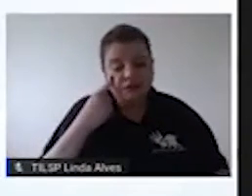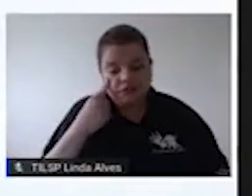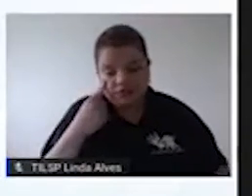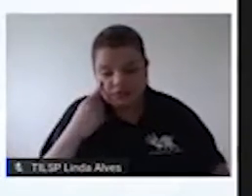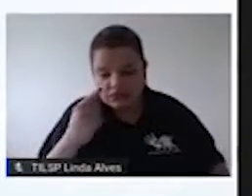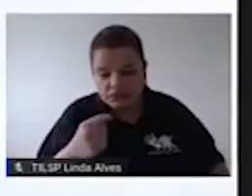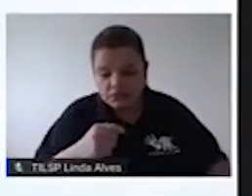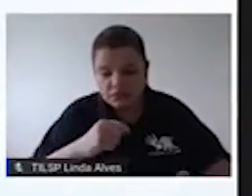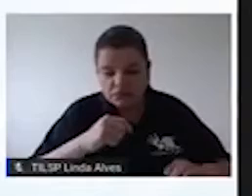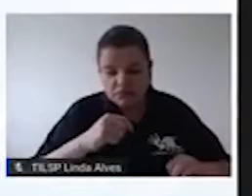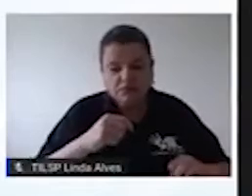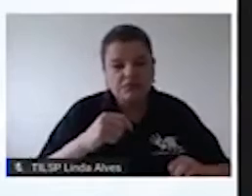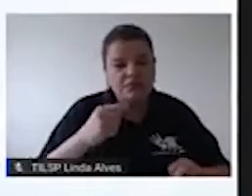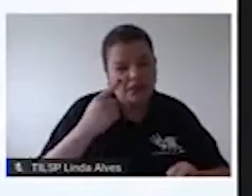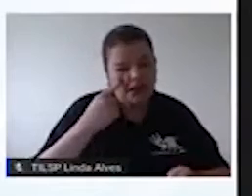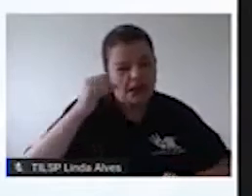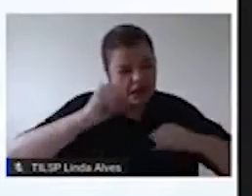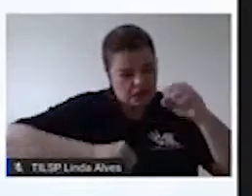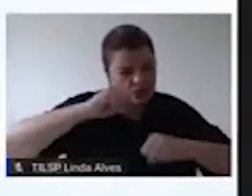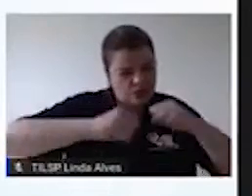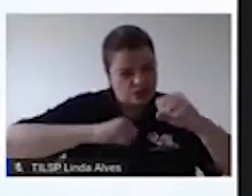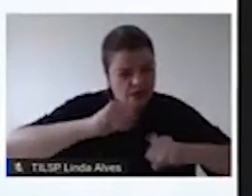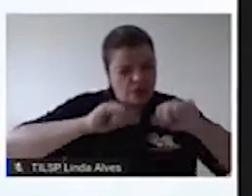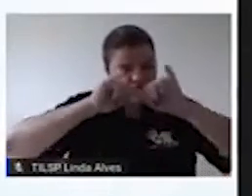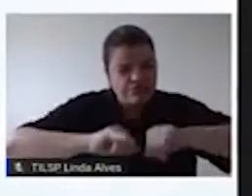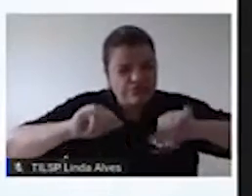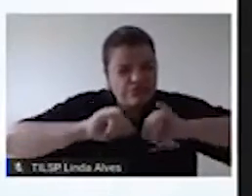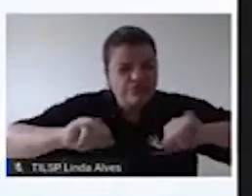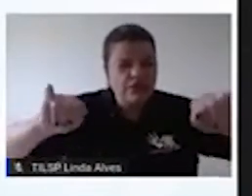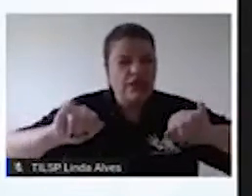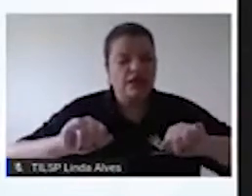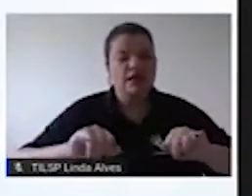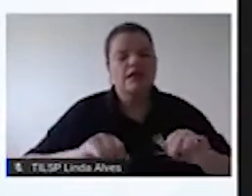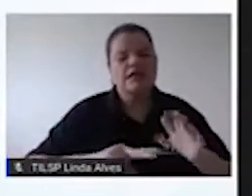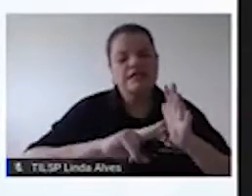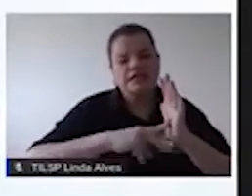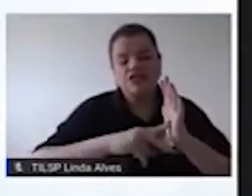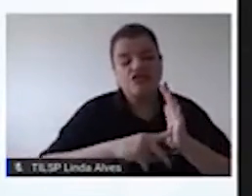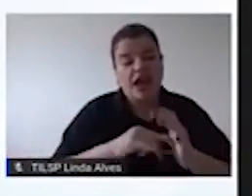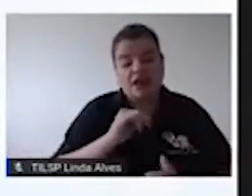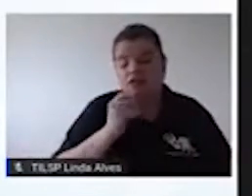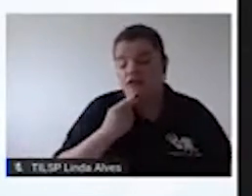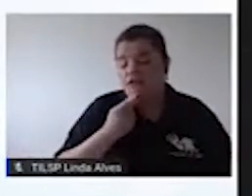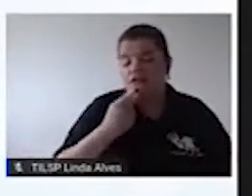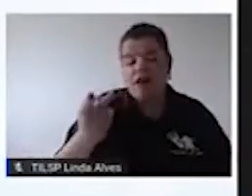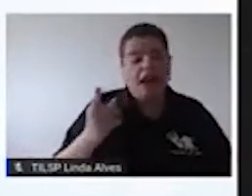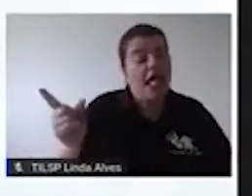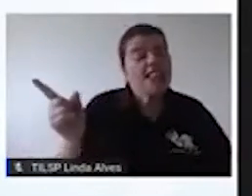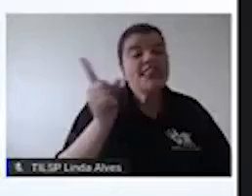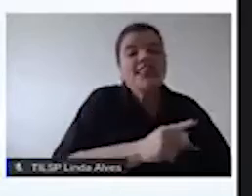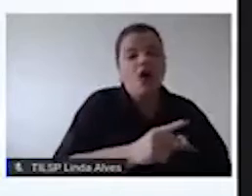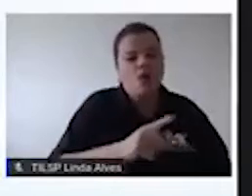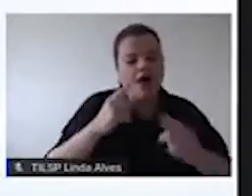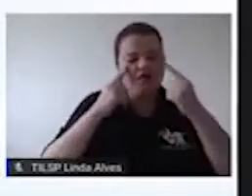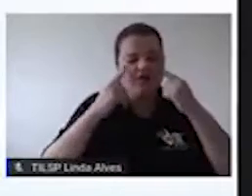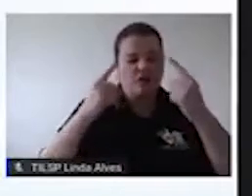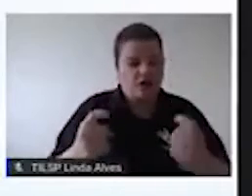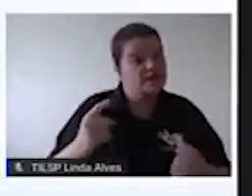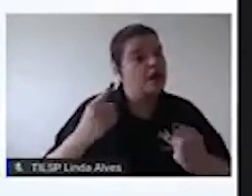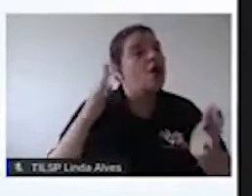gente chama de Sindicatos Dizem Não à Violência, Comprometa-se, né?